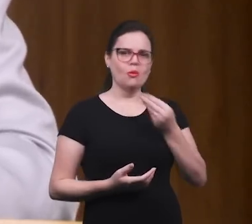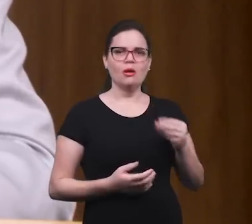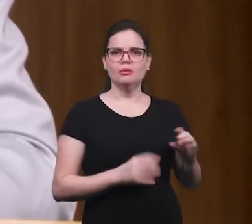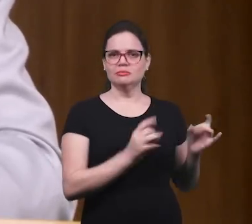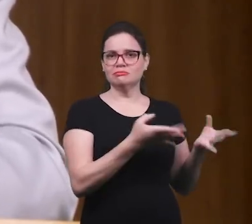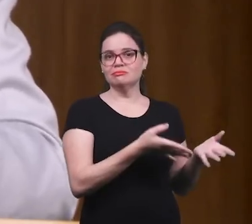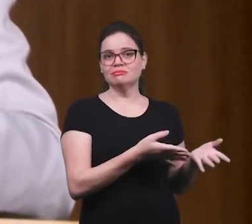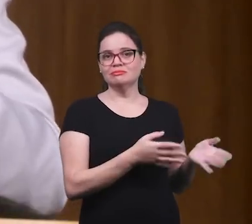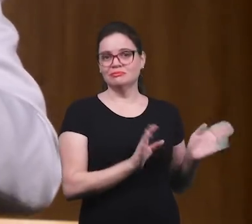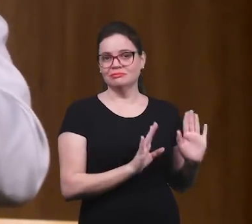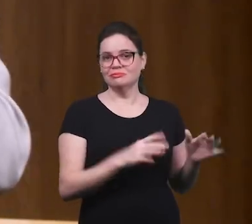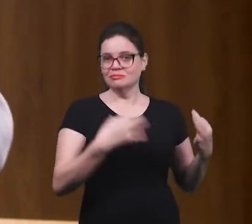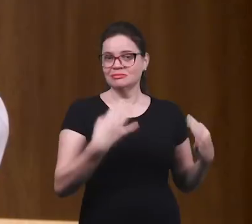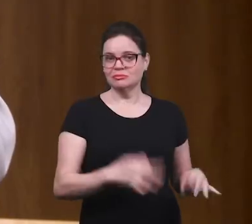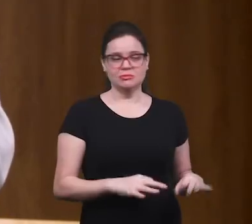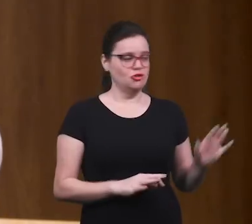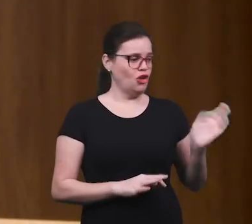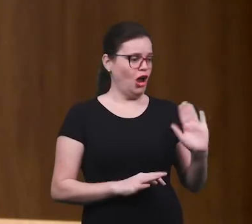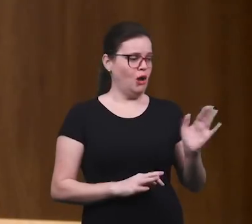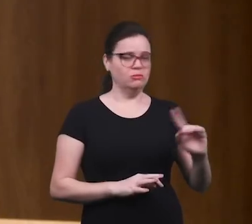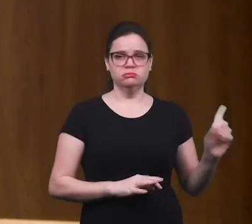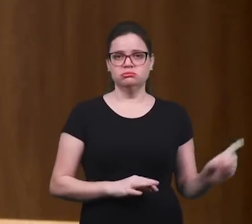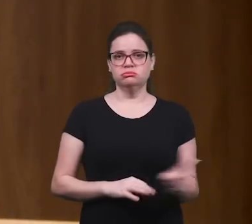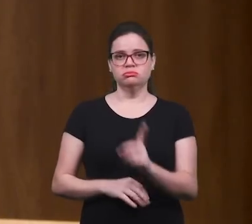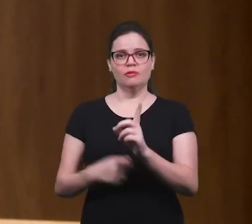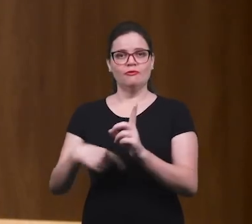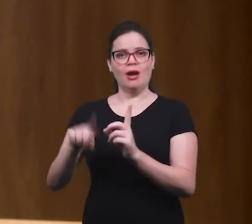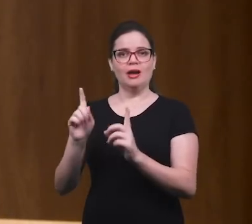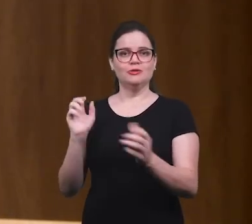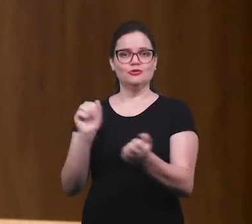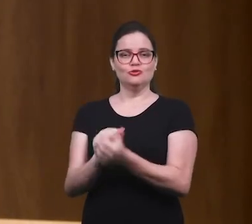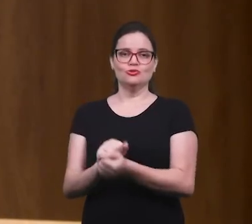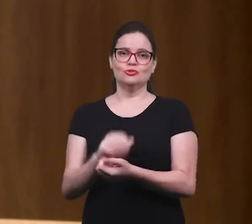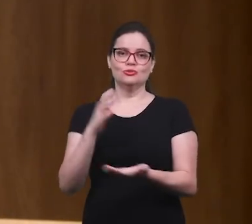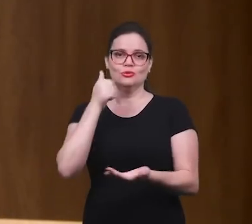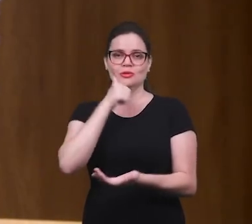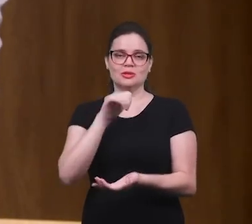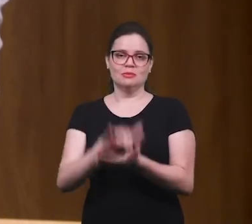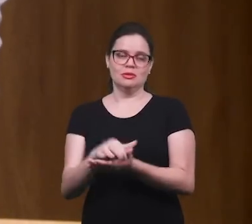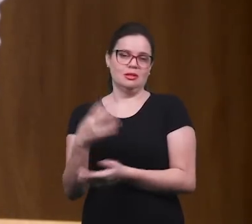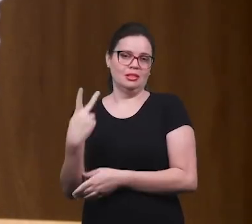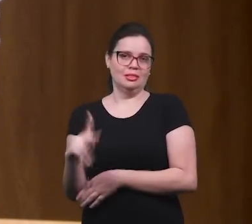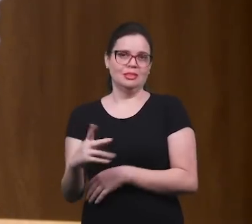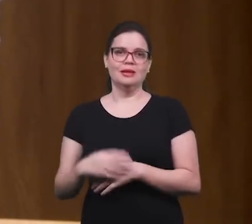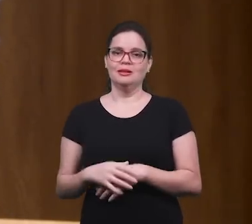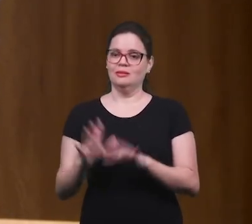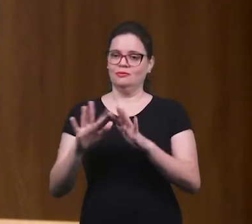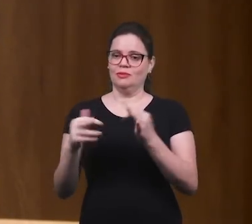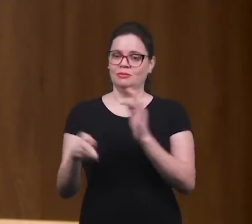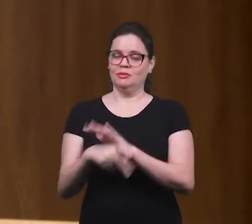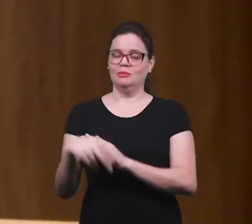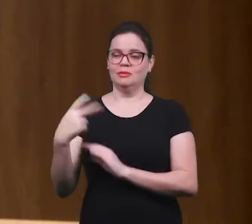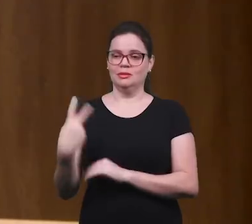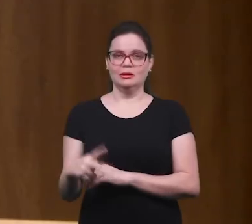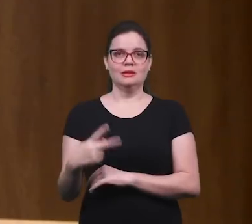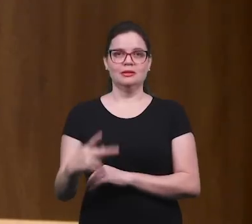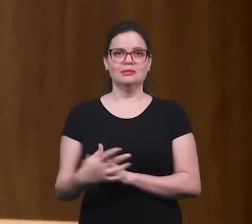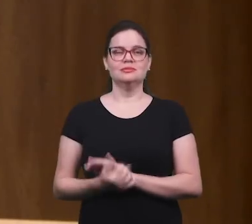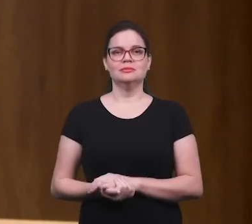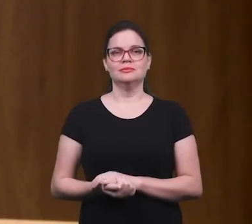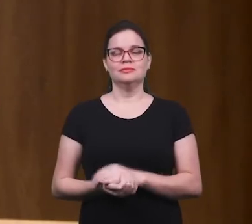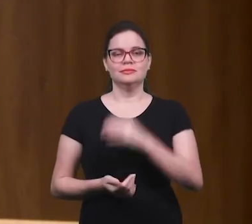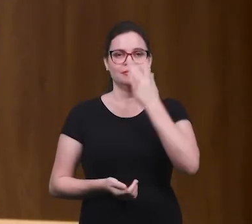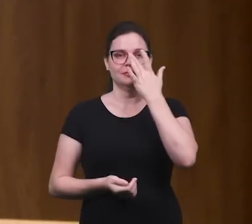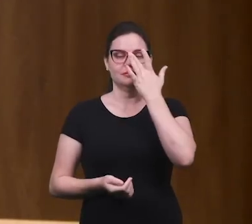desliga mesmo e vai seguir a família. E por isso que a gente sempre fala, né, Guilherme